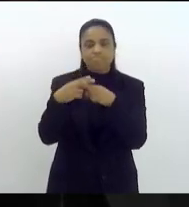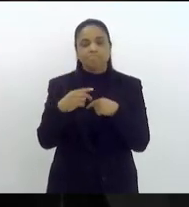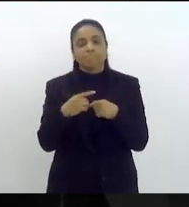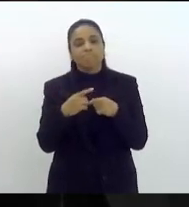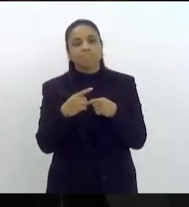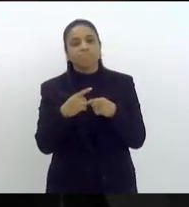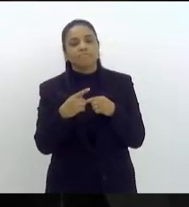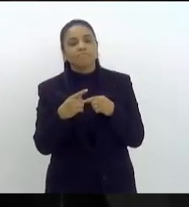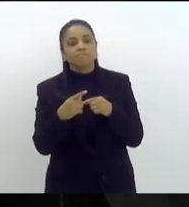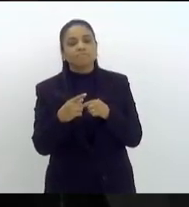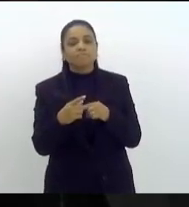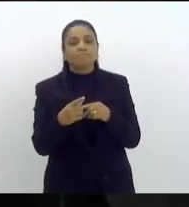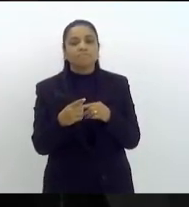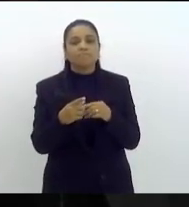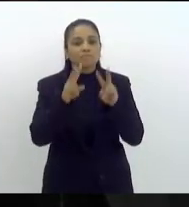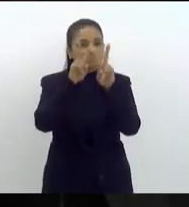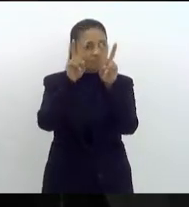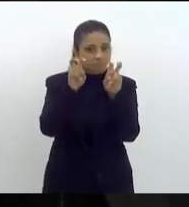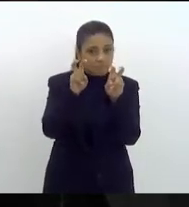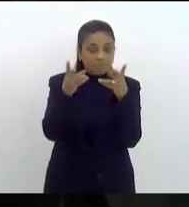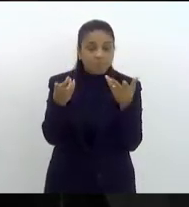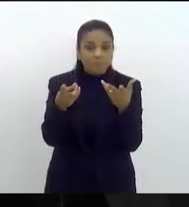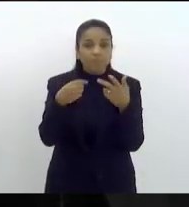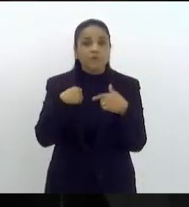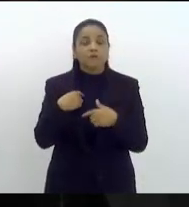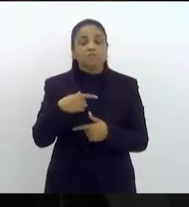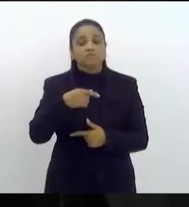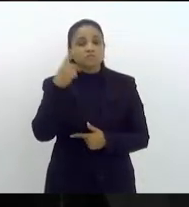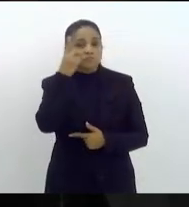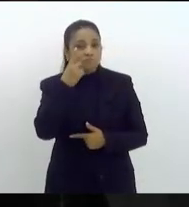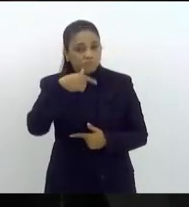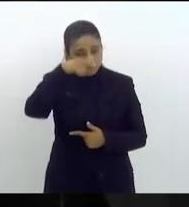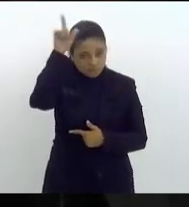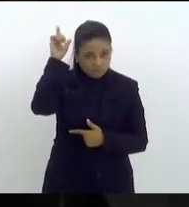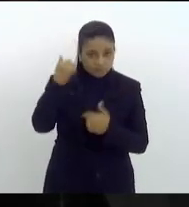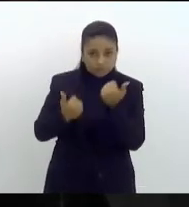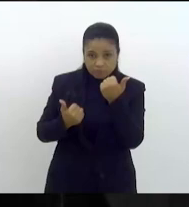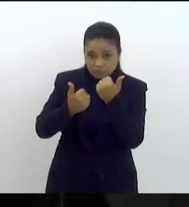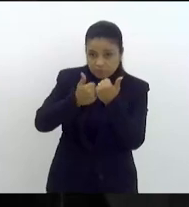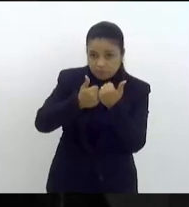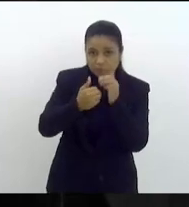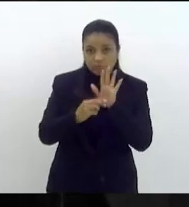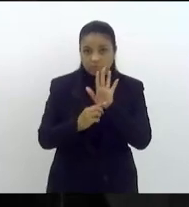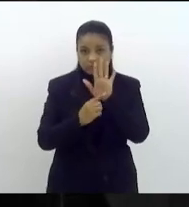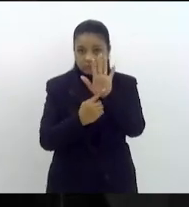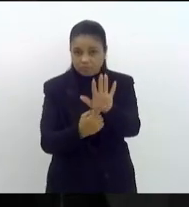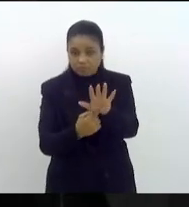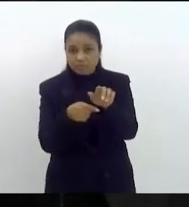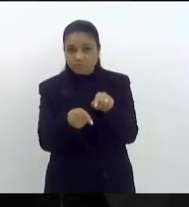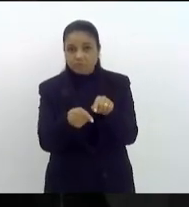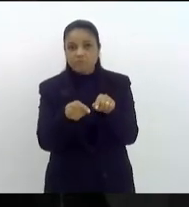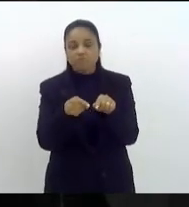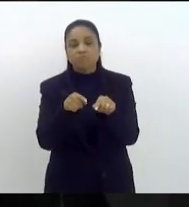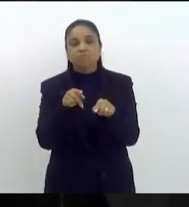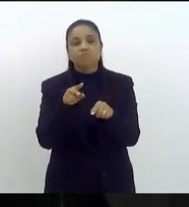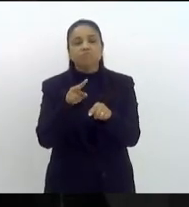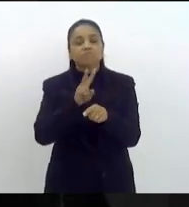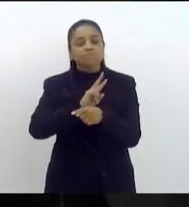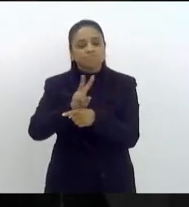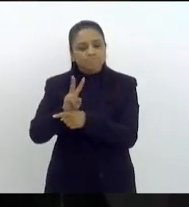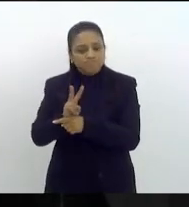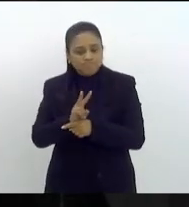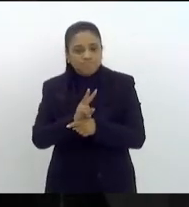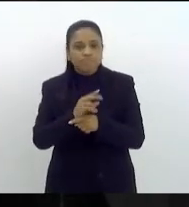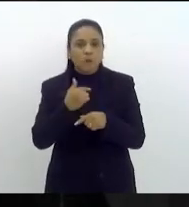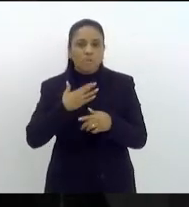das matérias o Deputado Luiz Paulo Apresentou um substitutivo que justamente resguardava todo esse meu temor